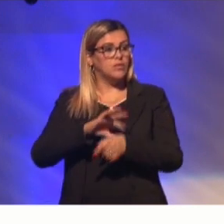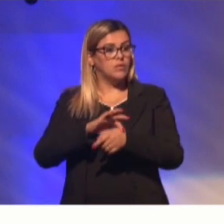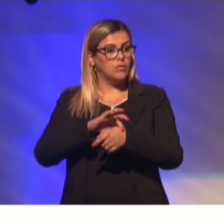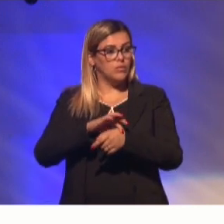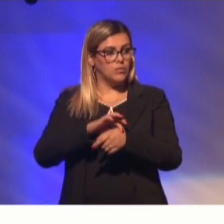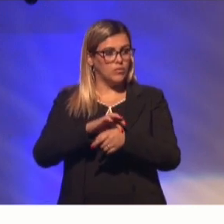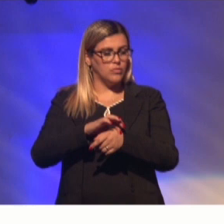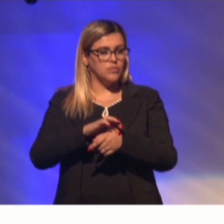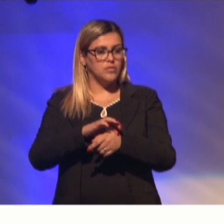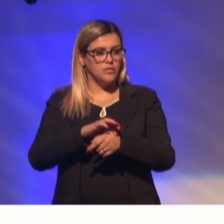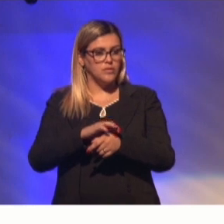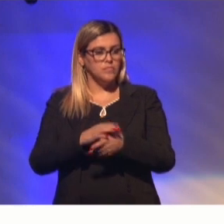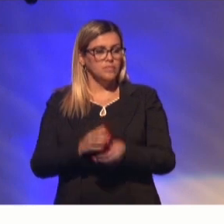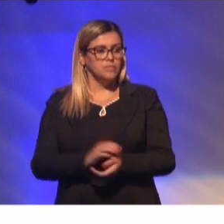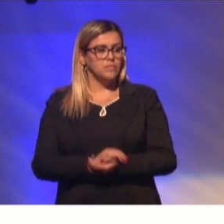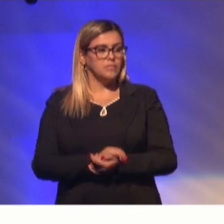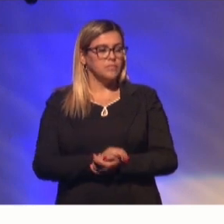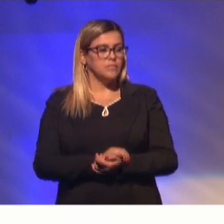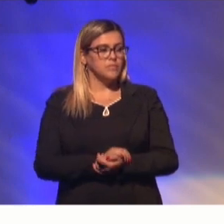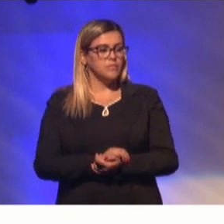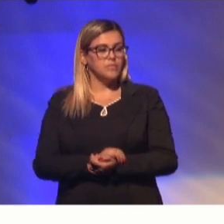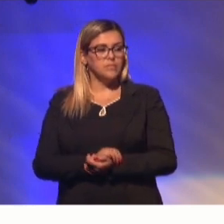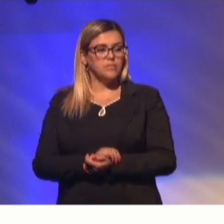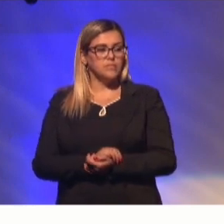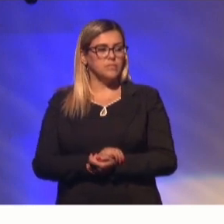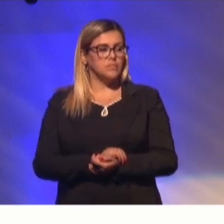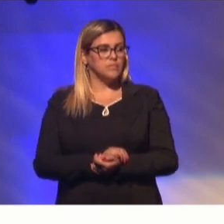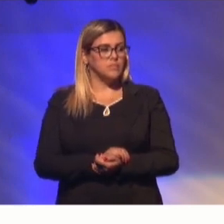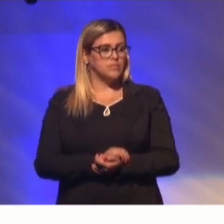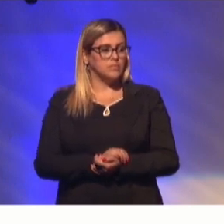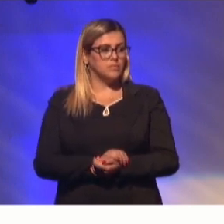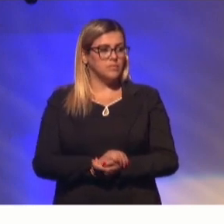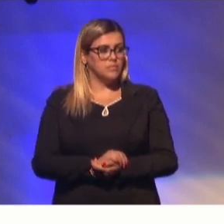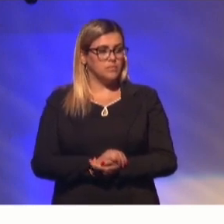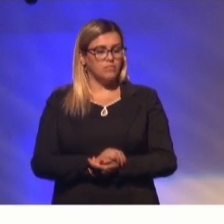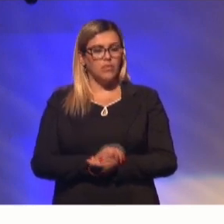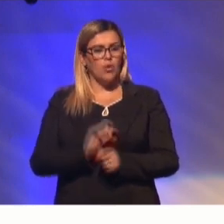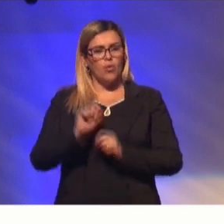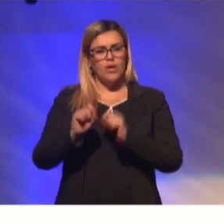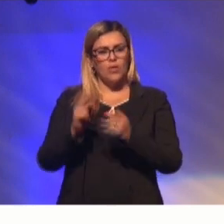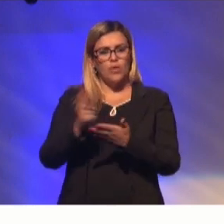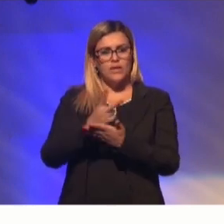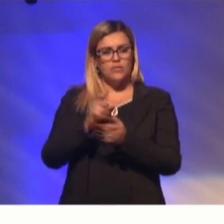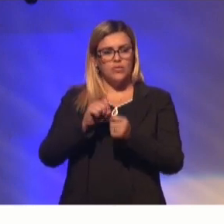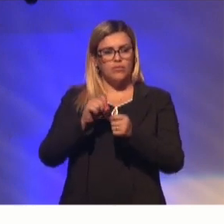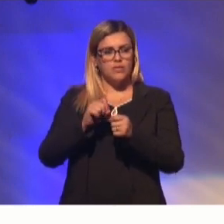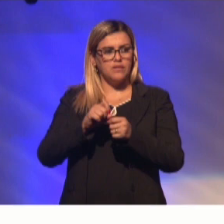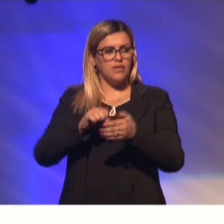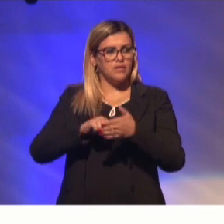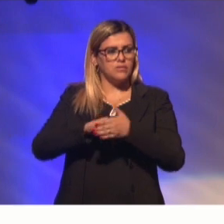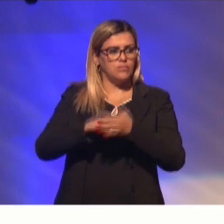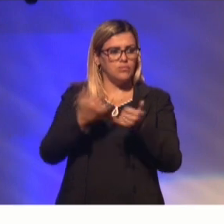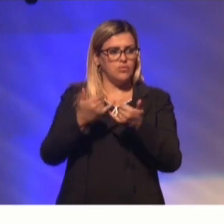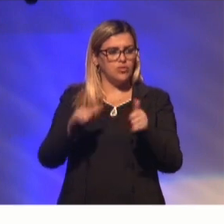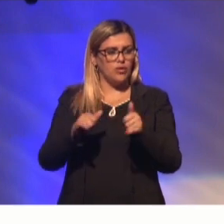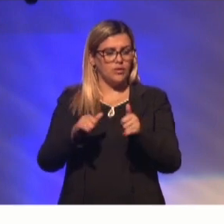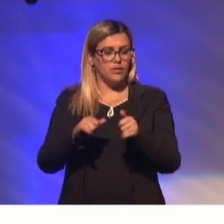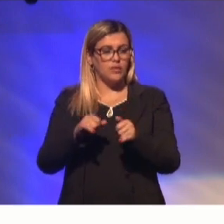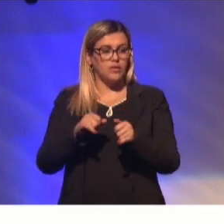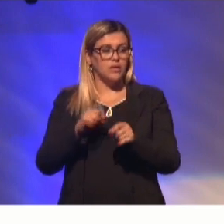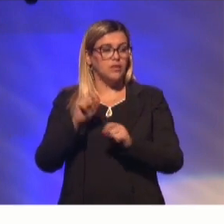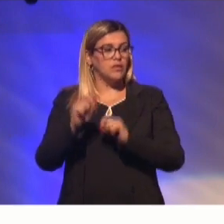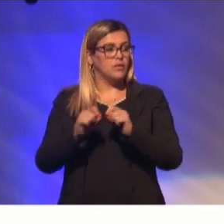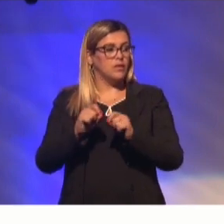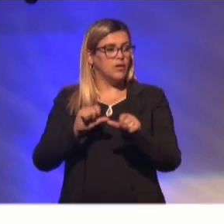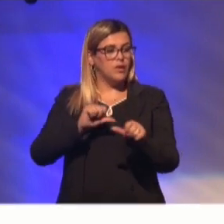as principais aplicações. Os efeitos biológicos da terapia por ondas de choque, ela